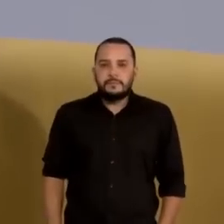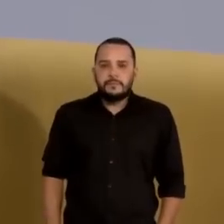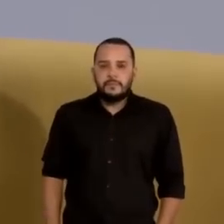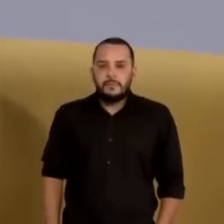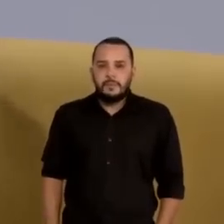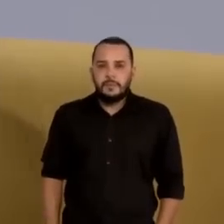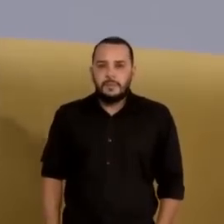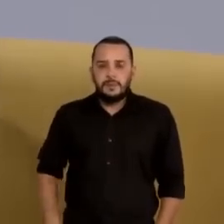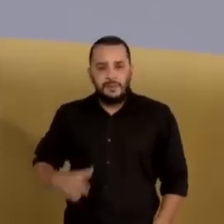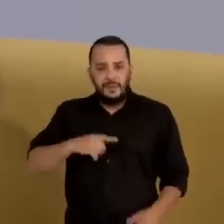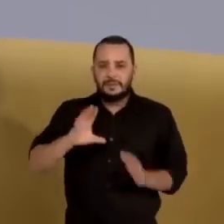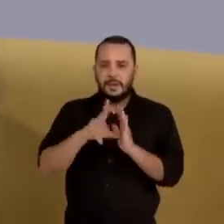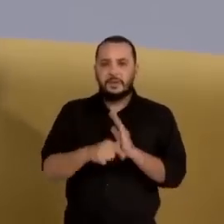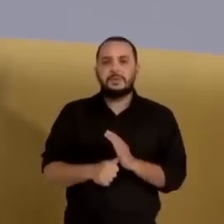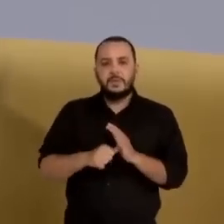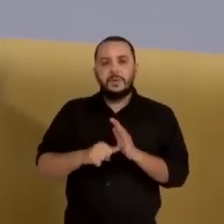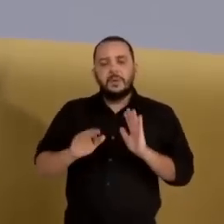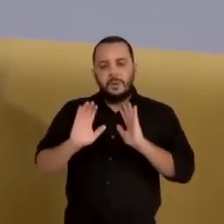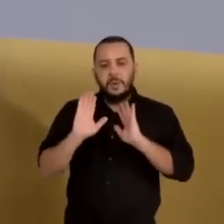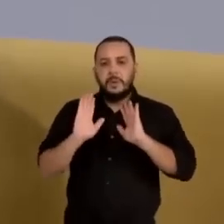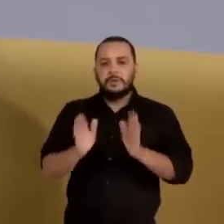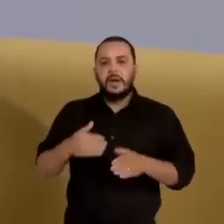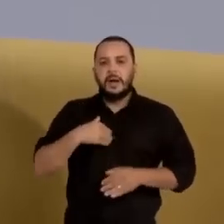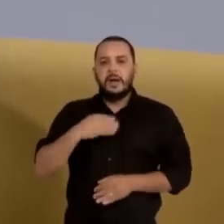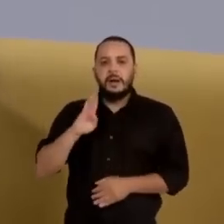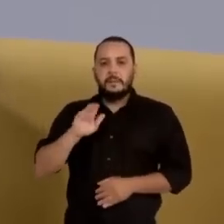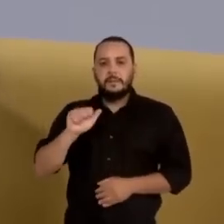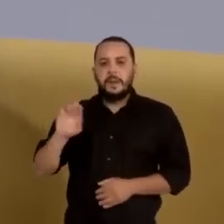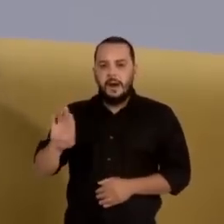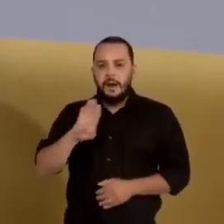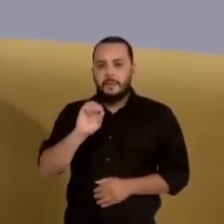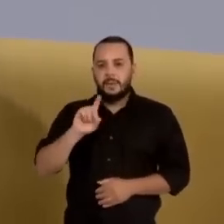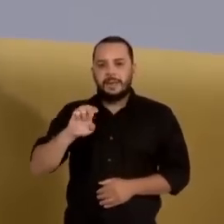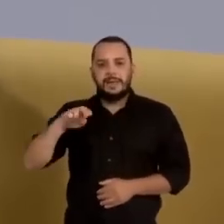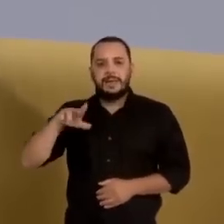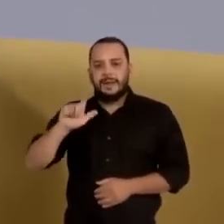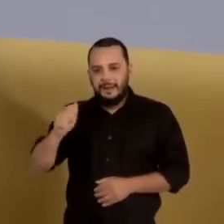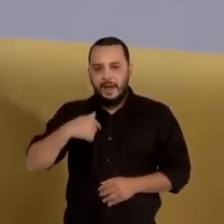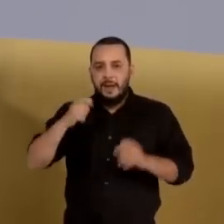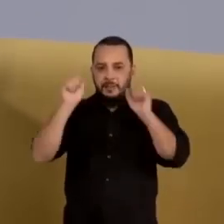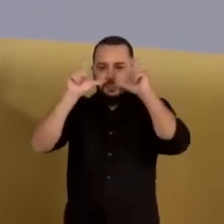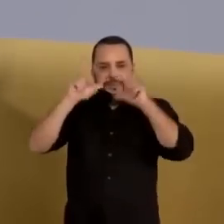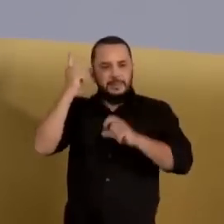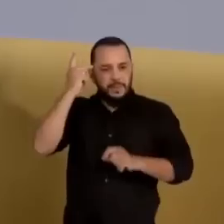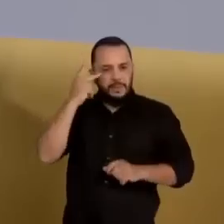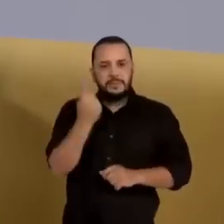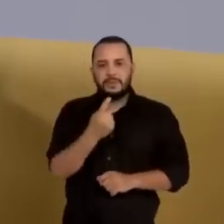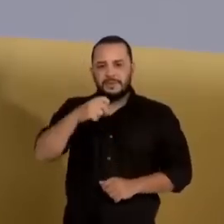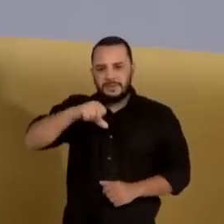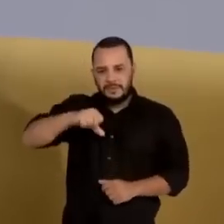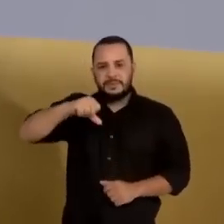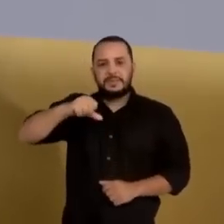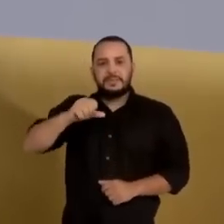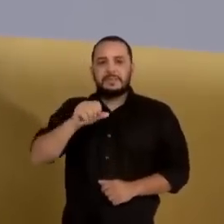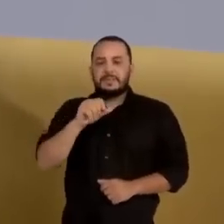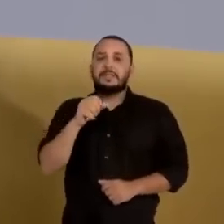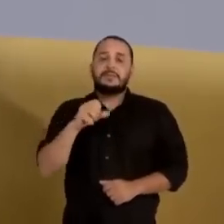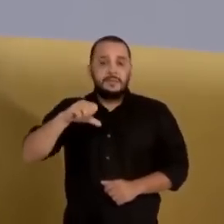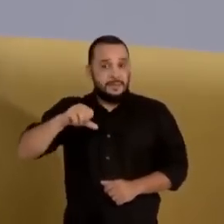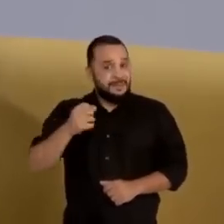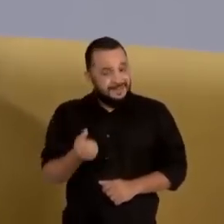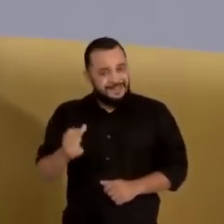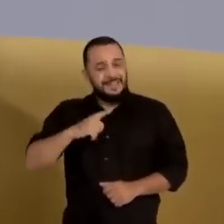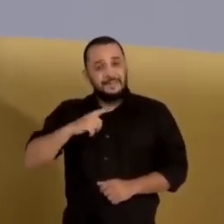O assalto no bar Bodega, um crime que chocou São Paulo em 1996 e levou 9 inocentes